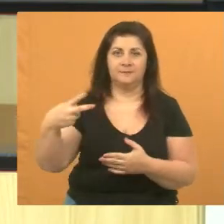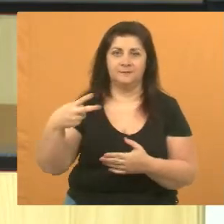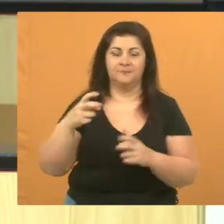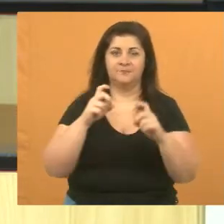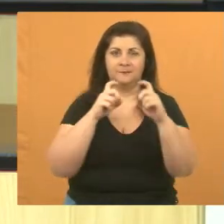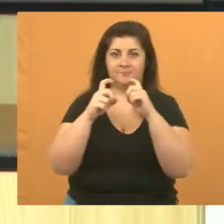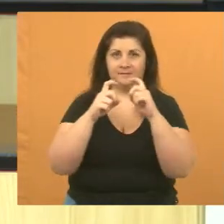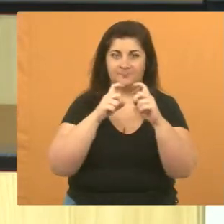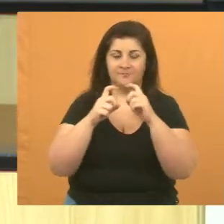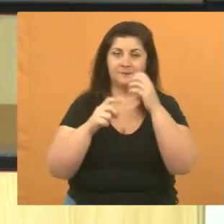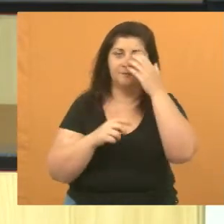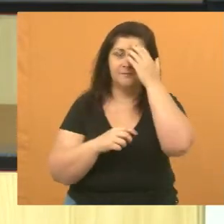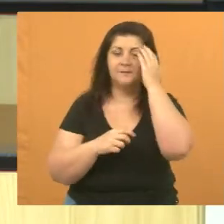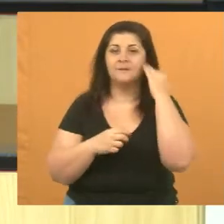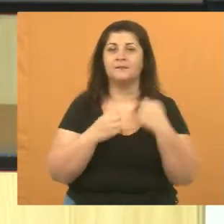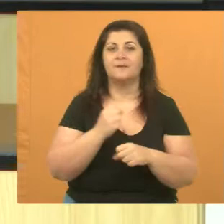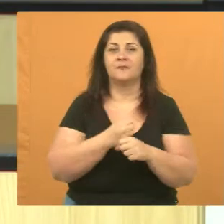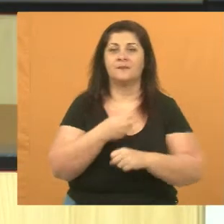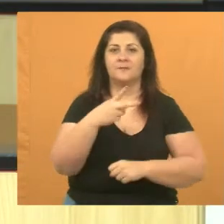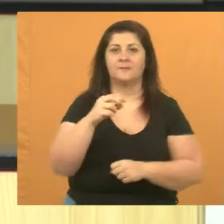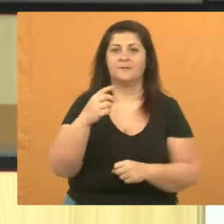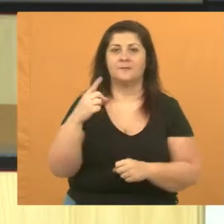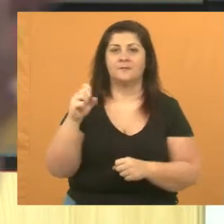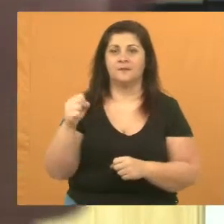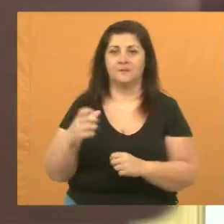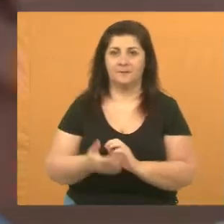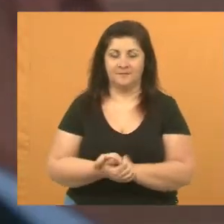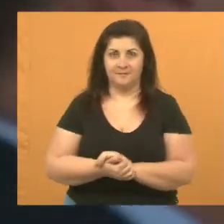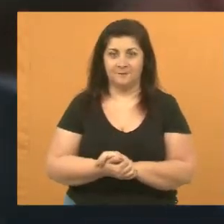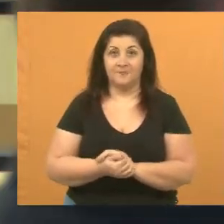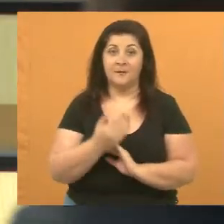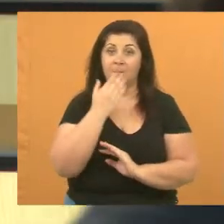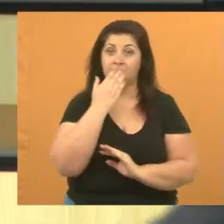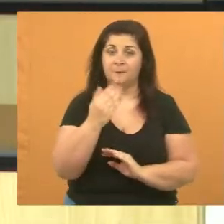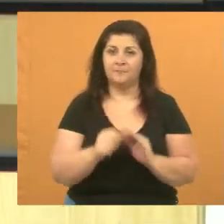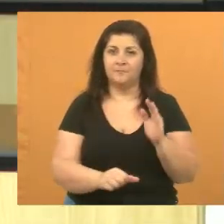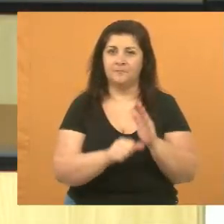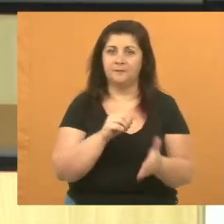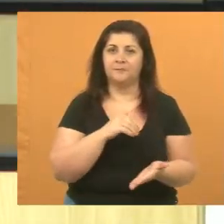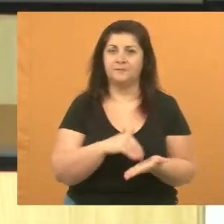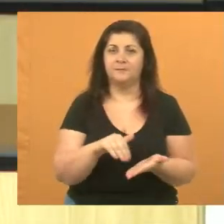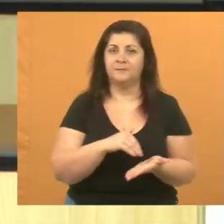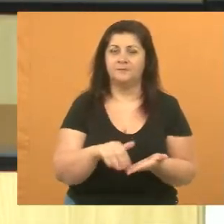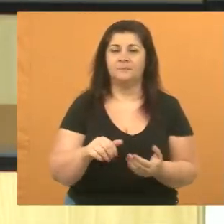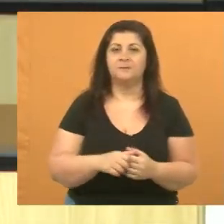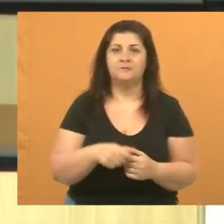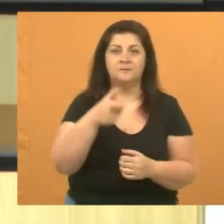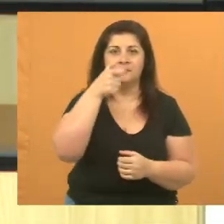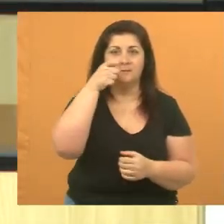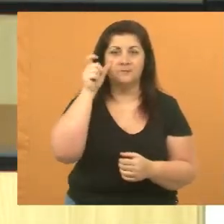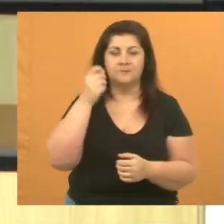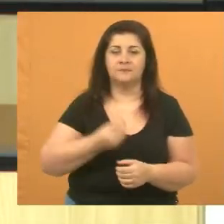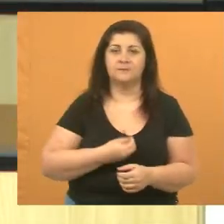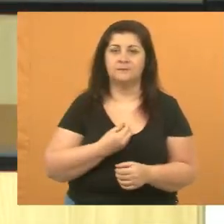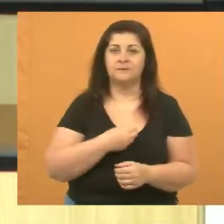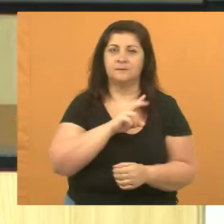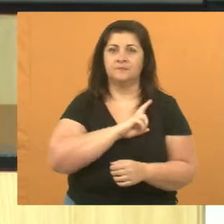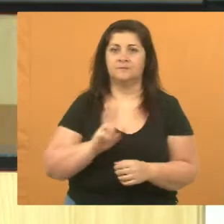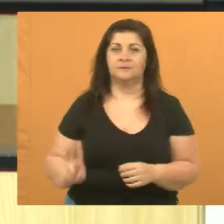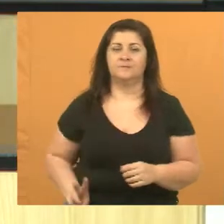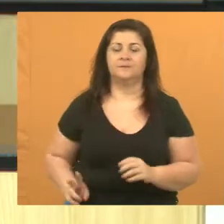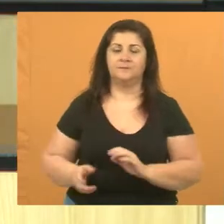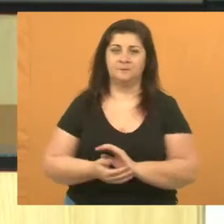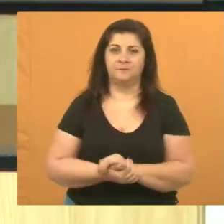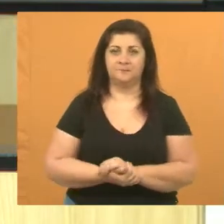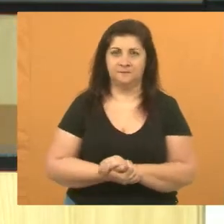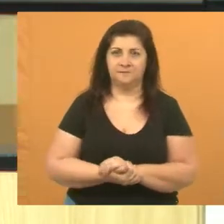32ª sessão ordinária do ano de 2018. E solicito ao primeiro secretário que faça a verificação da presença.